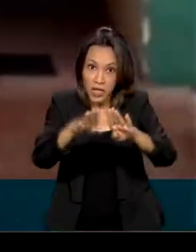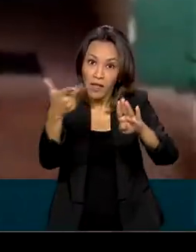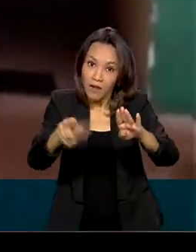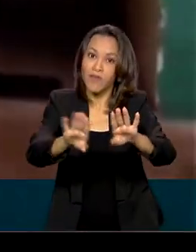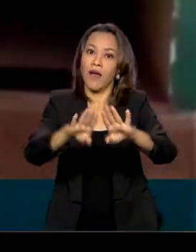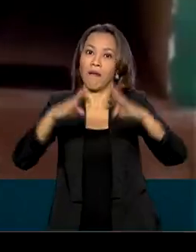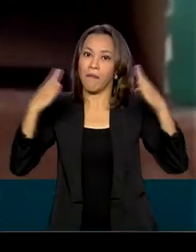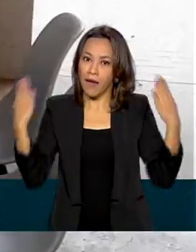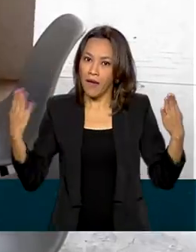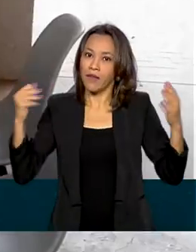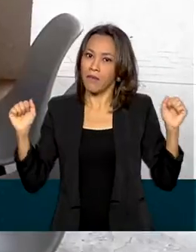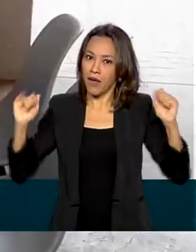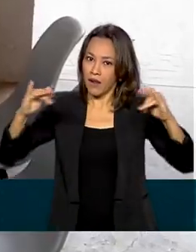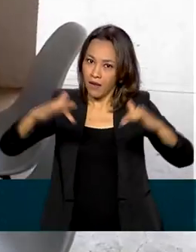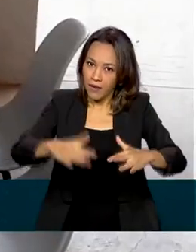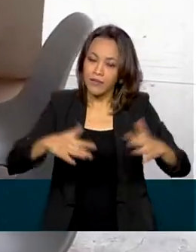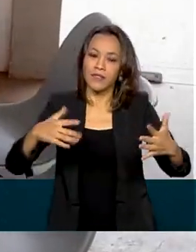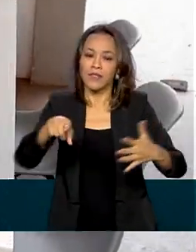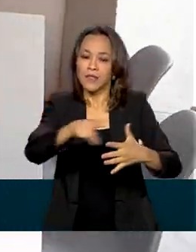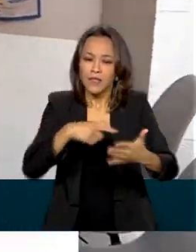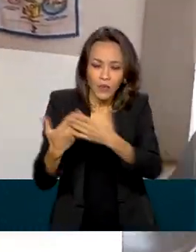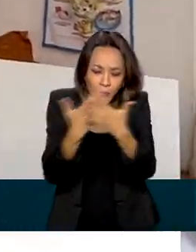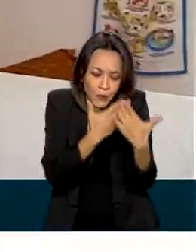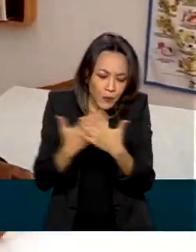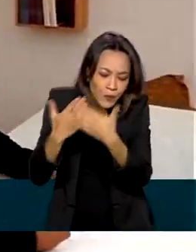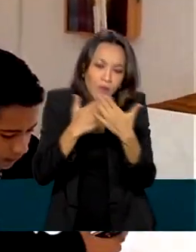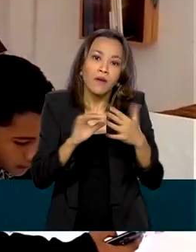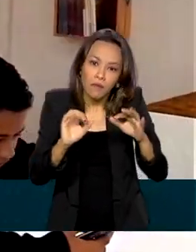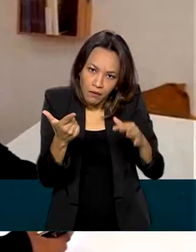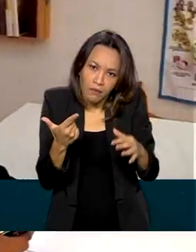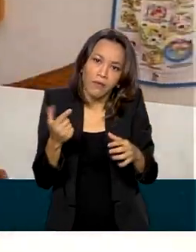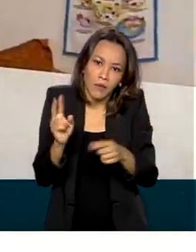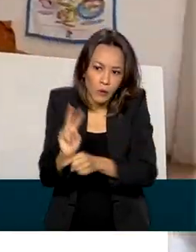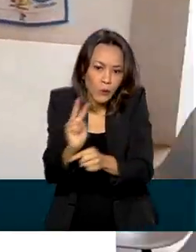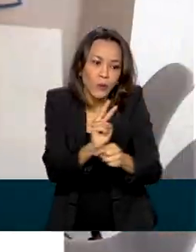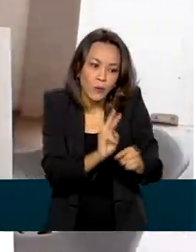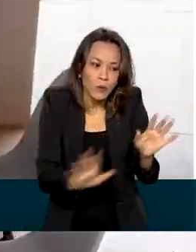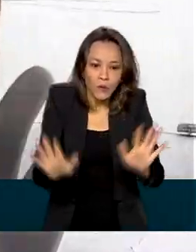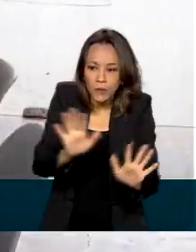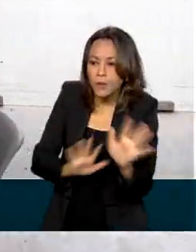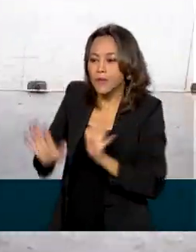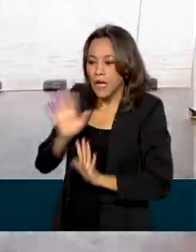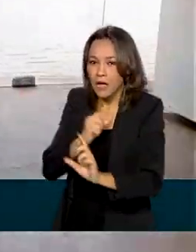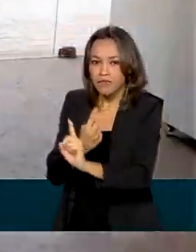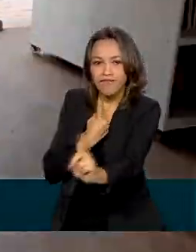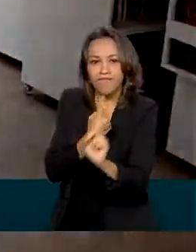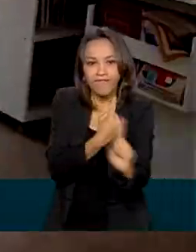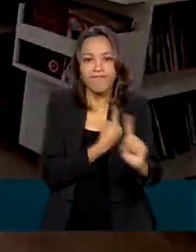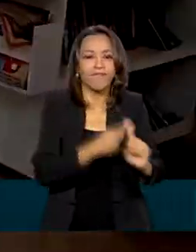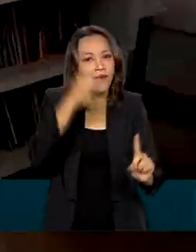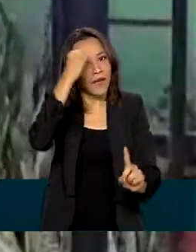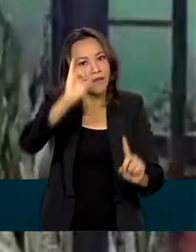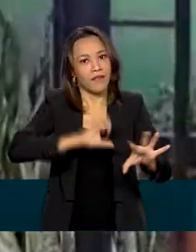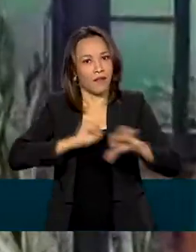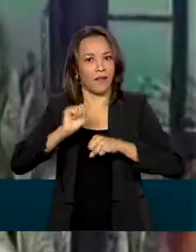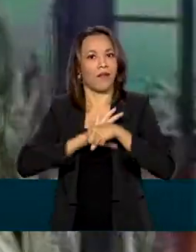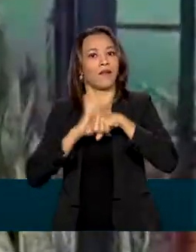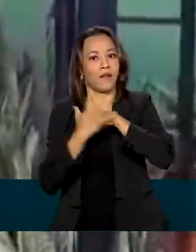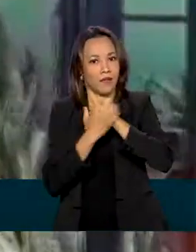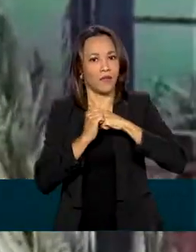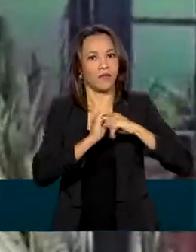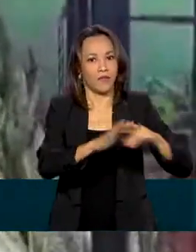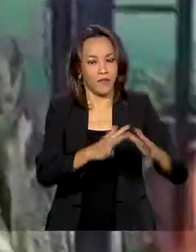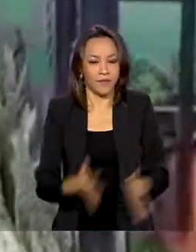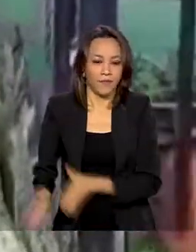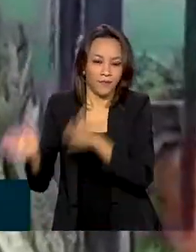reaberta para a Olimpíada, com todos os cuidados de distanciamento para evitar a Covid-19. A escola